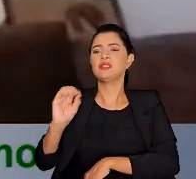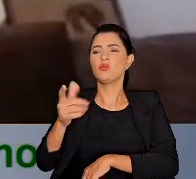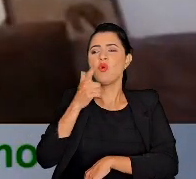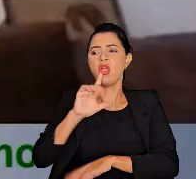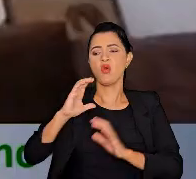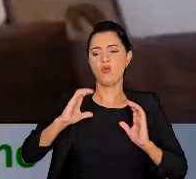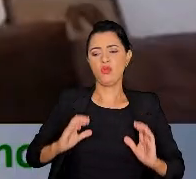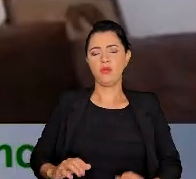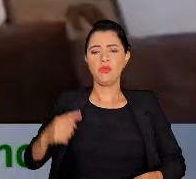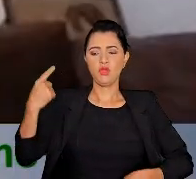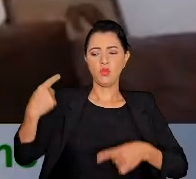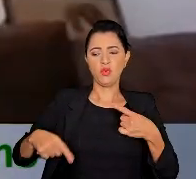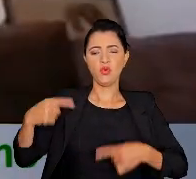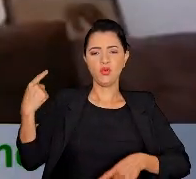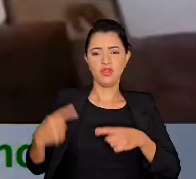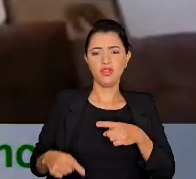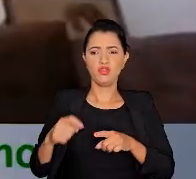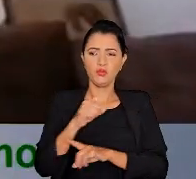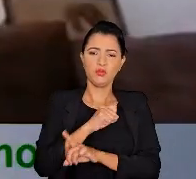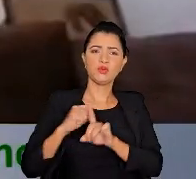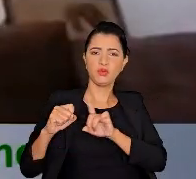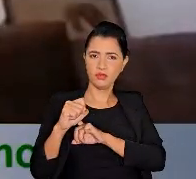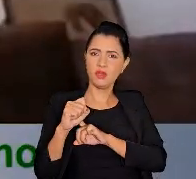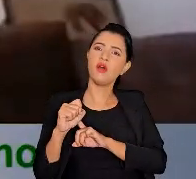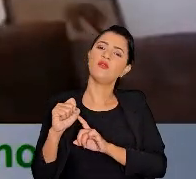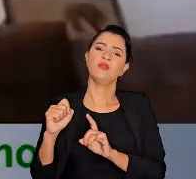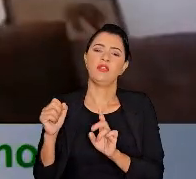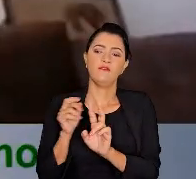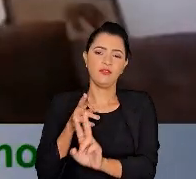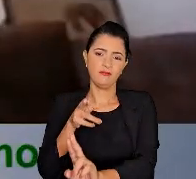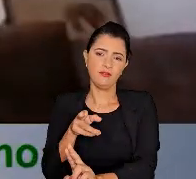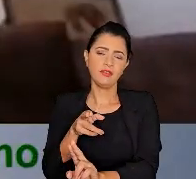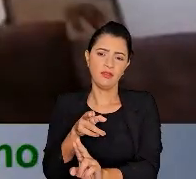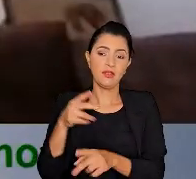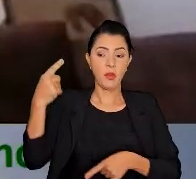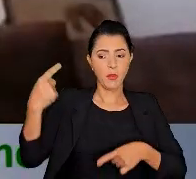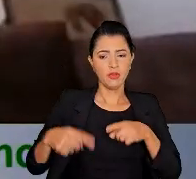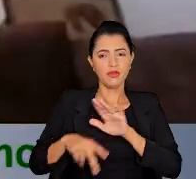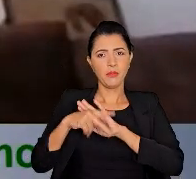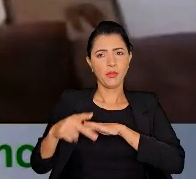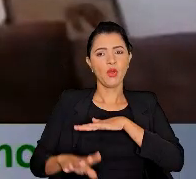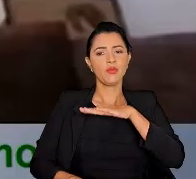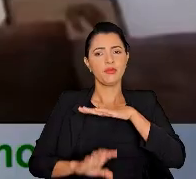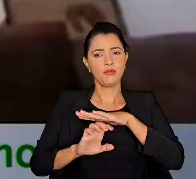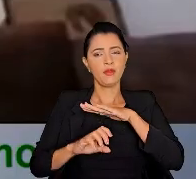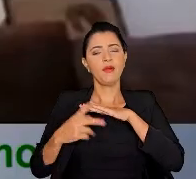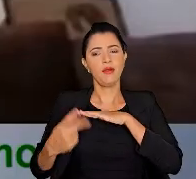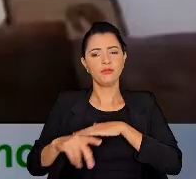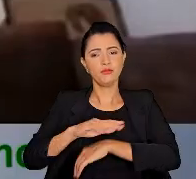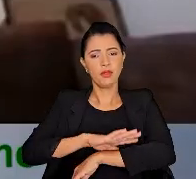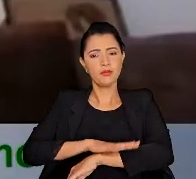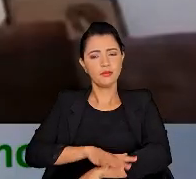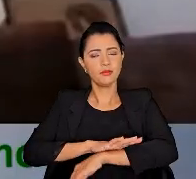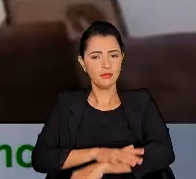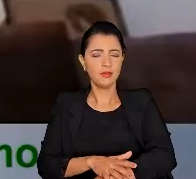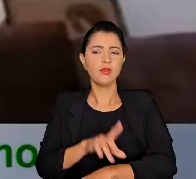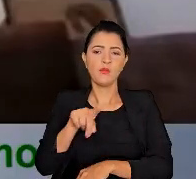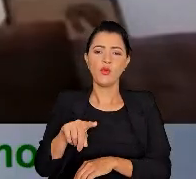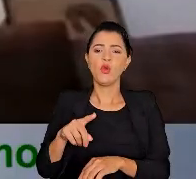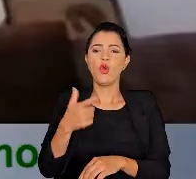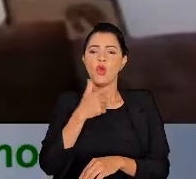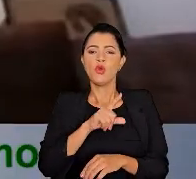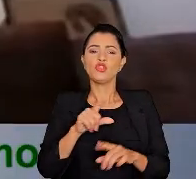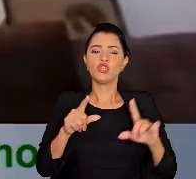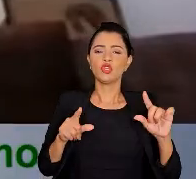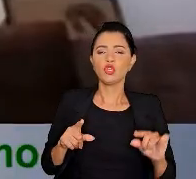comportamento político e social, né? Às vezes até uma política de Estado de racismo, né? De diminuição